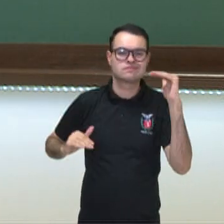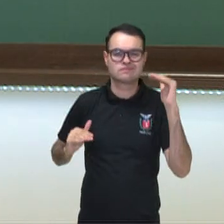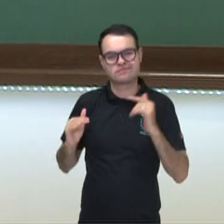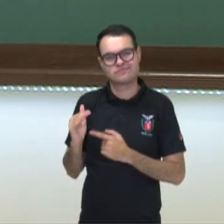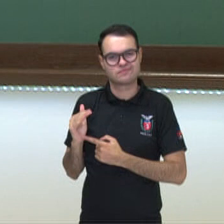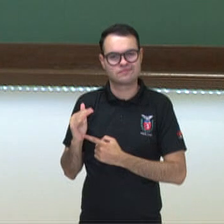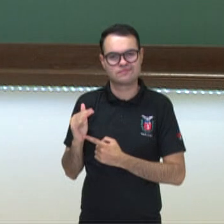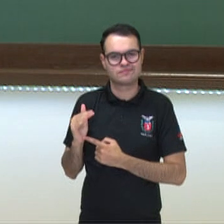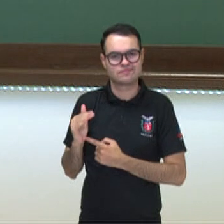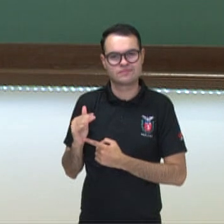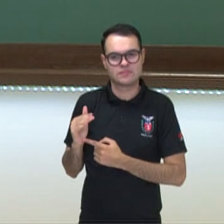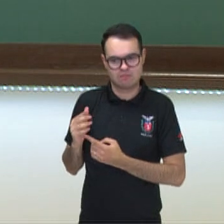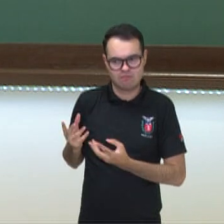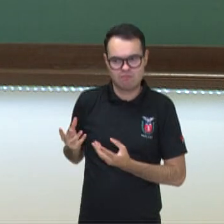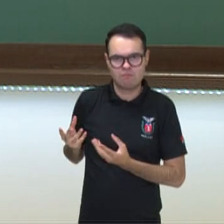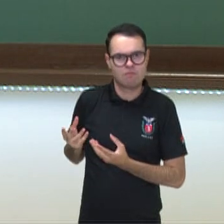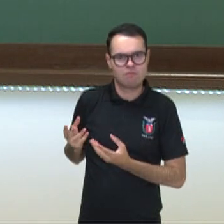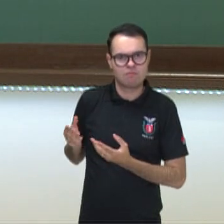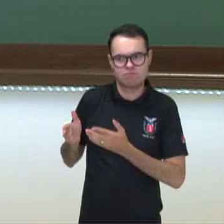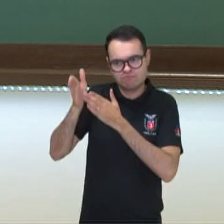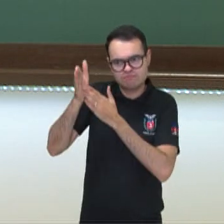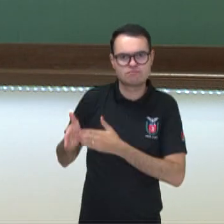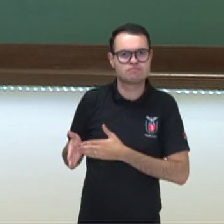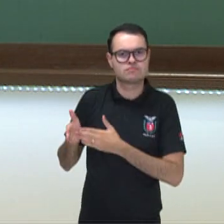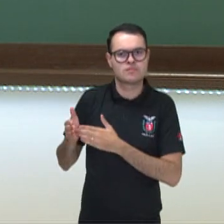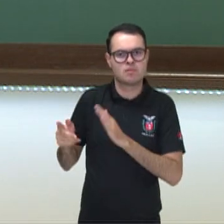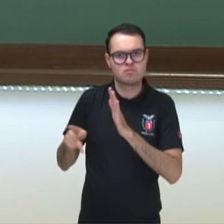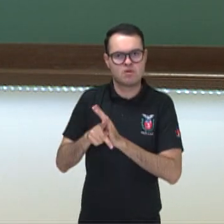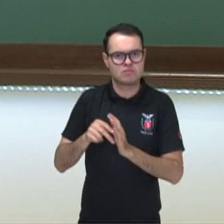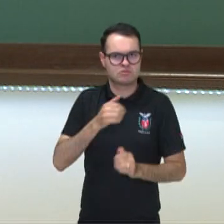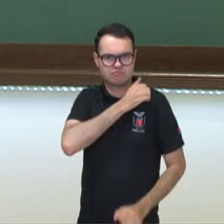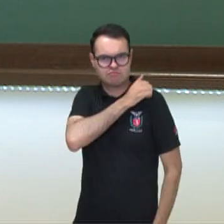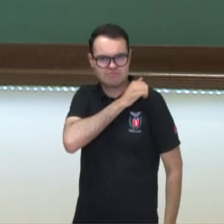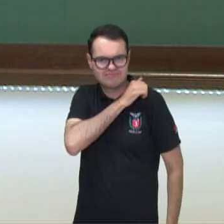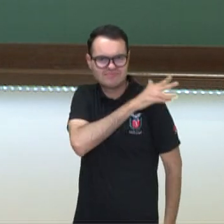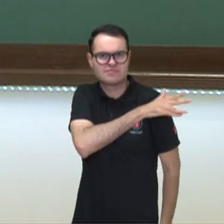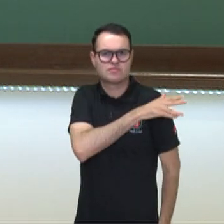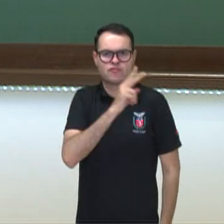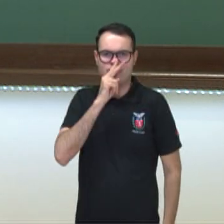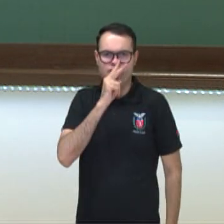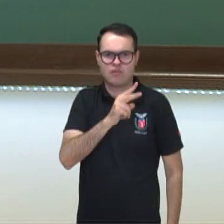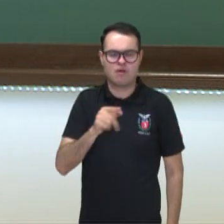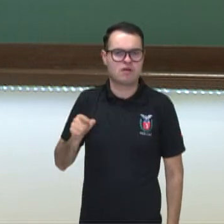desqualificada, muito tida aí de caráter mesmo preconceituoso, de caráter